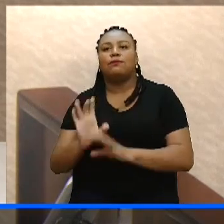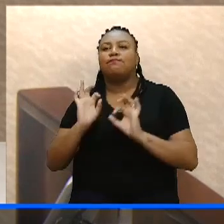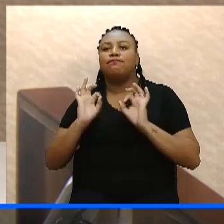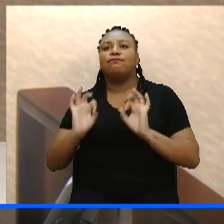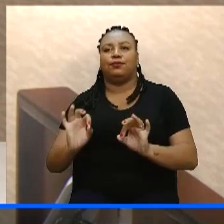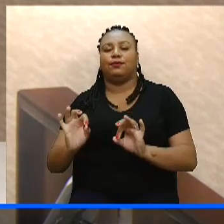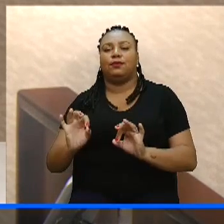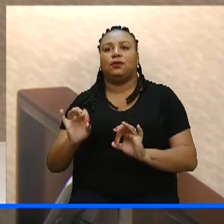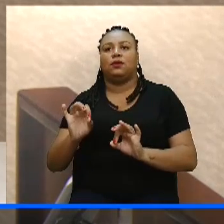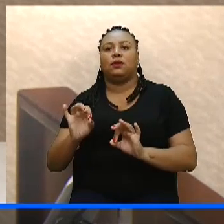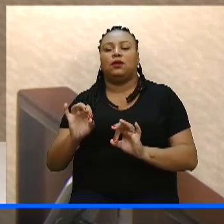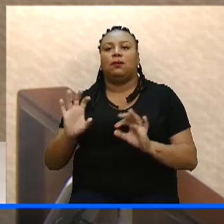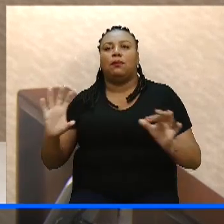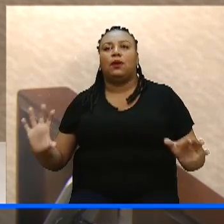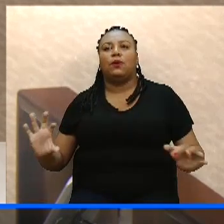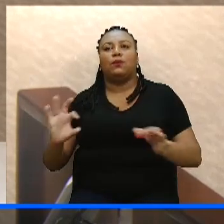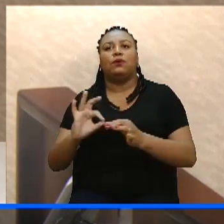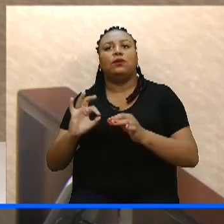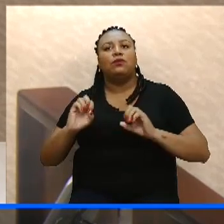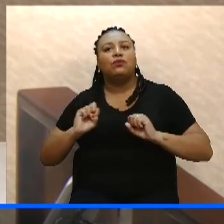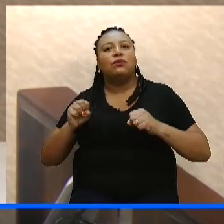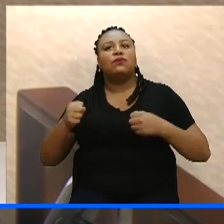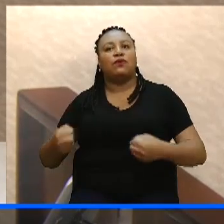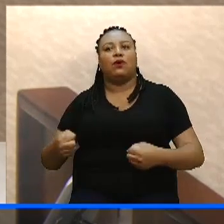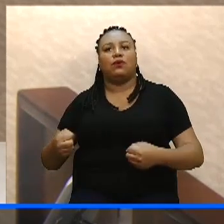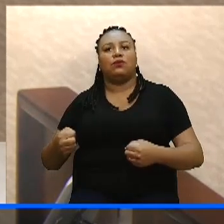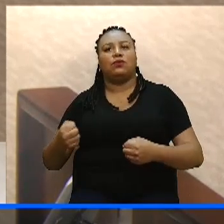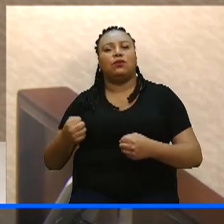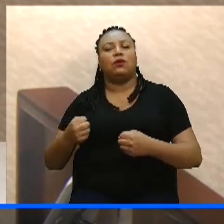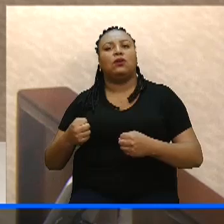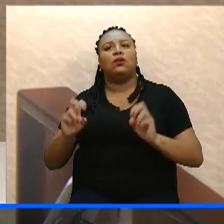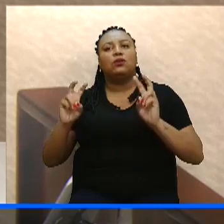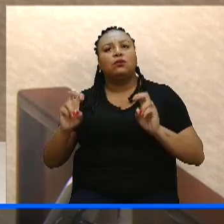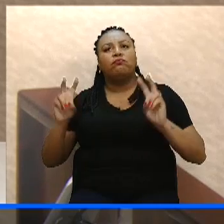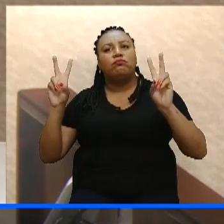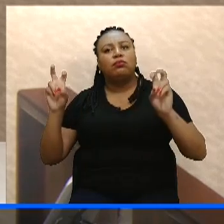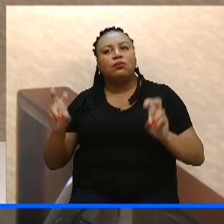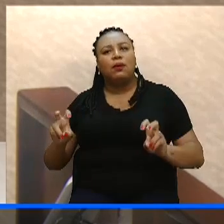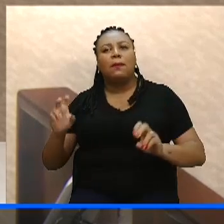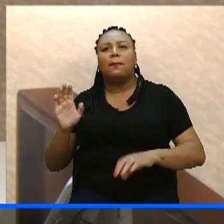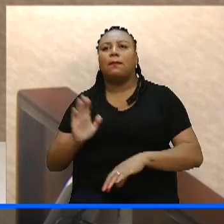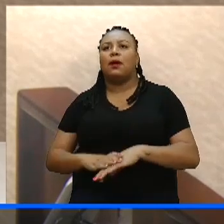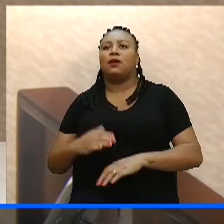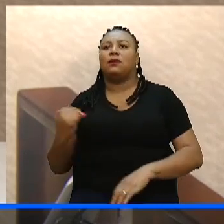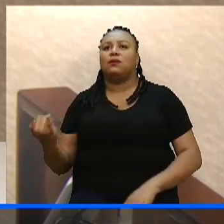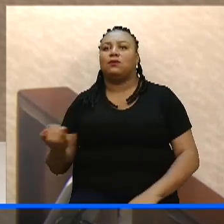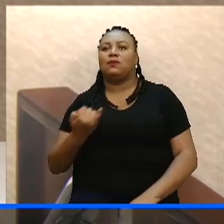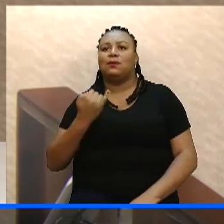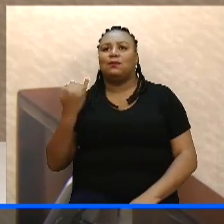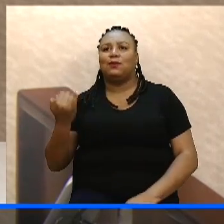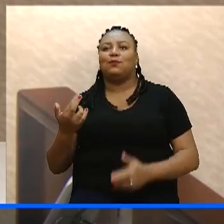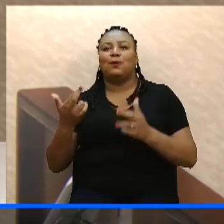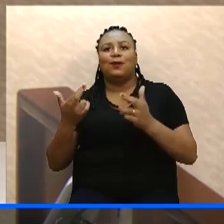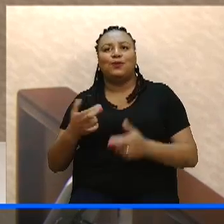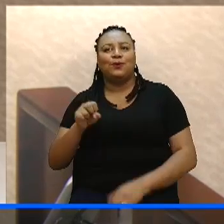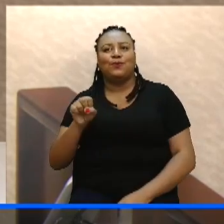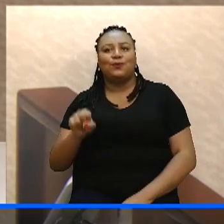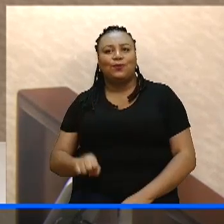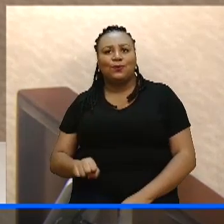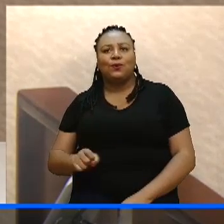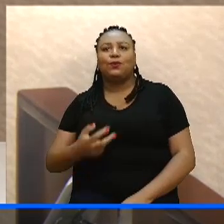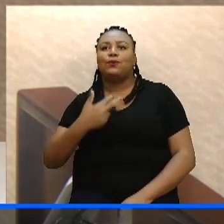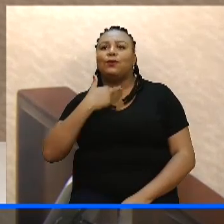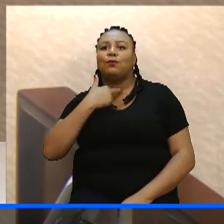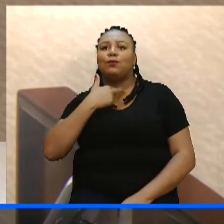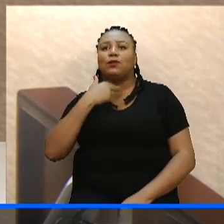para a união de esforços em torno das pautas mais relevantes para a zona sul não